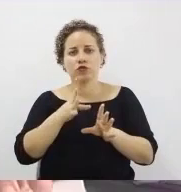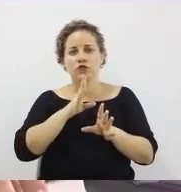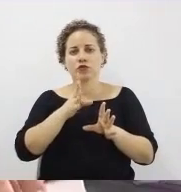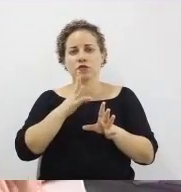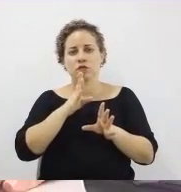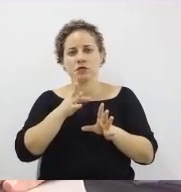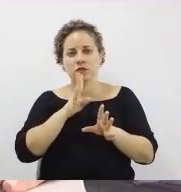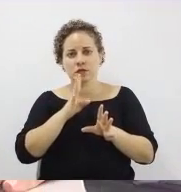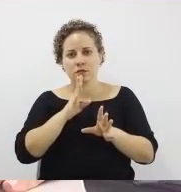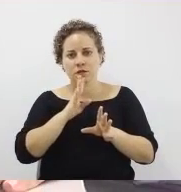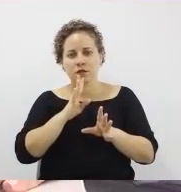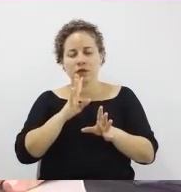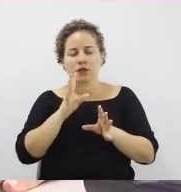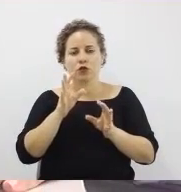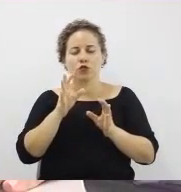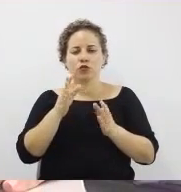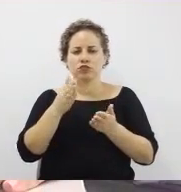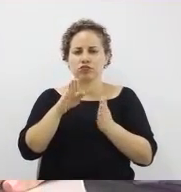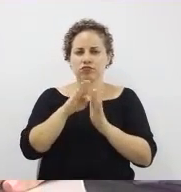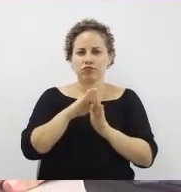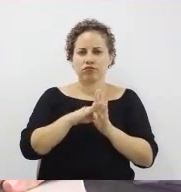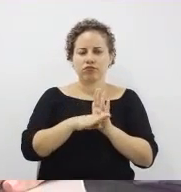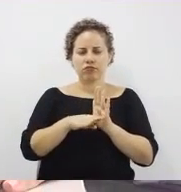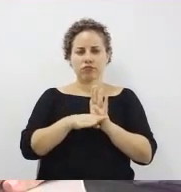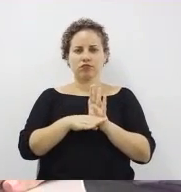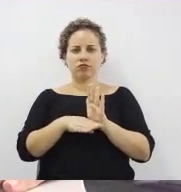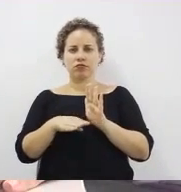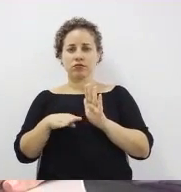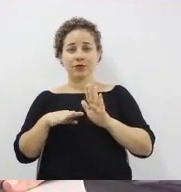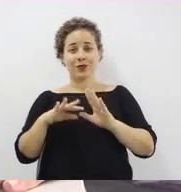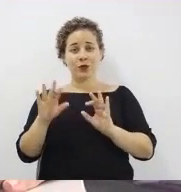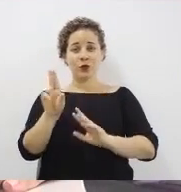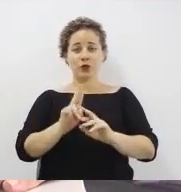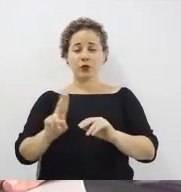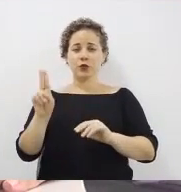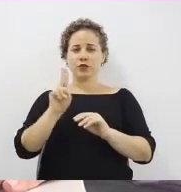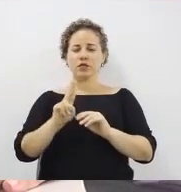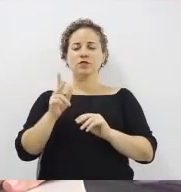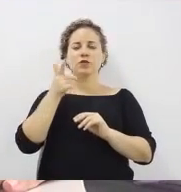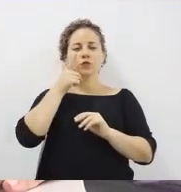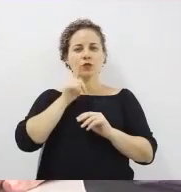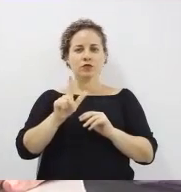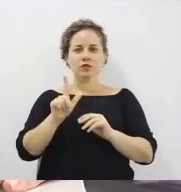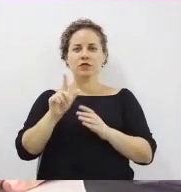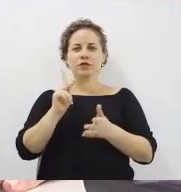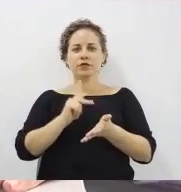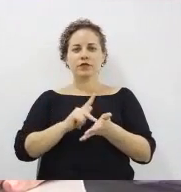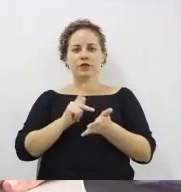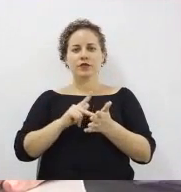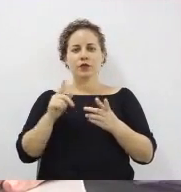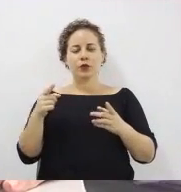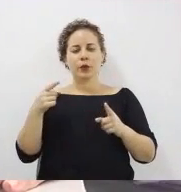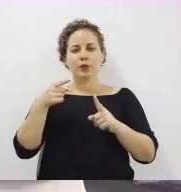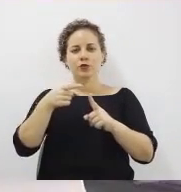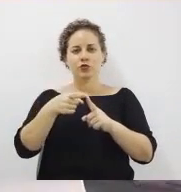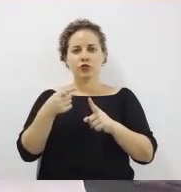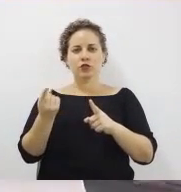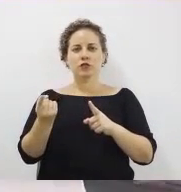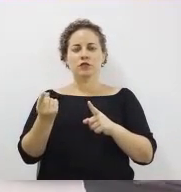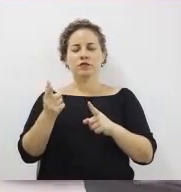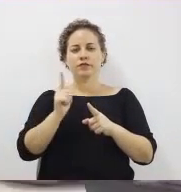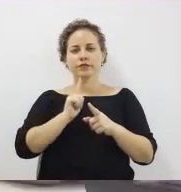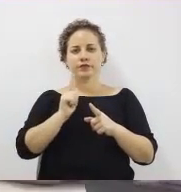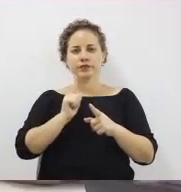sejam mantidas e ordenadas, de forma que a sua utilização seja possível para garantir o objetivo da companhia, que